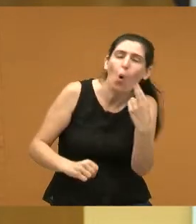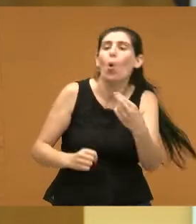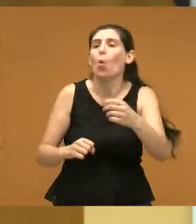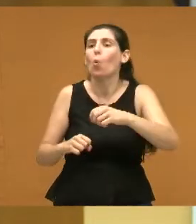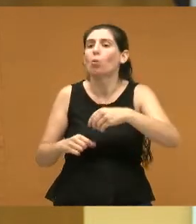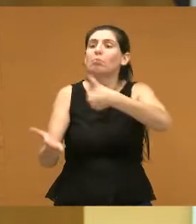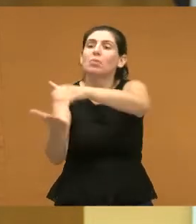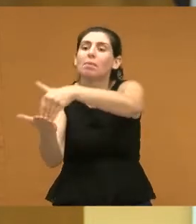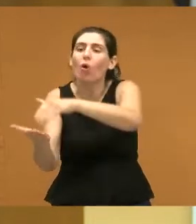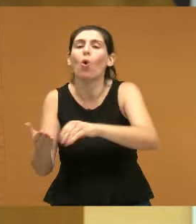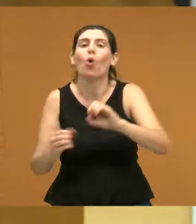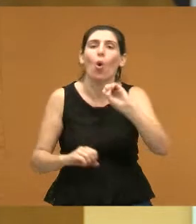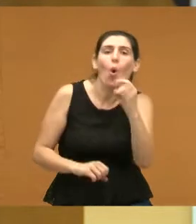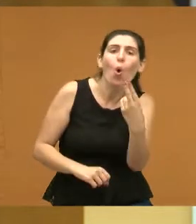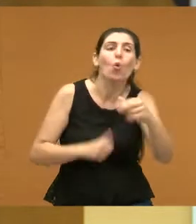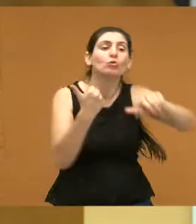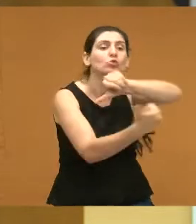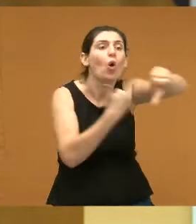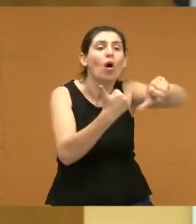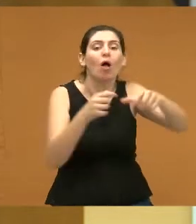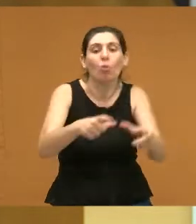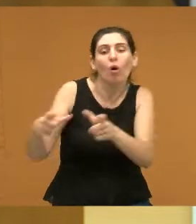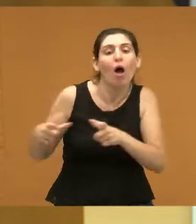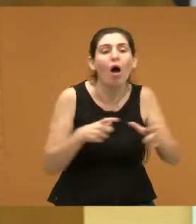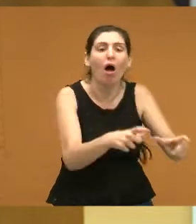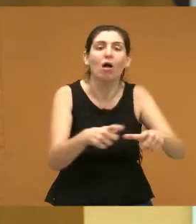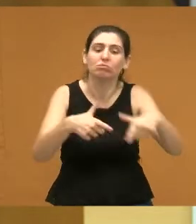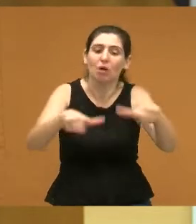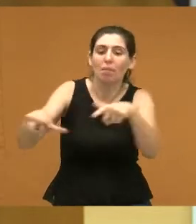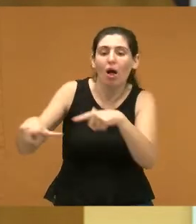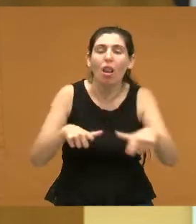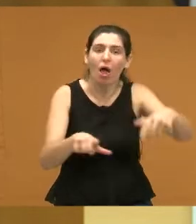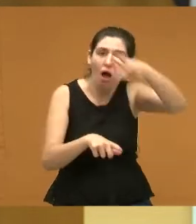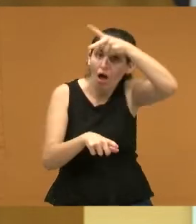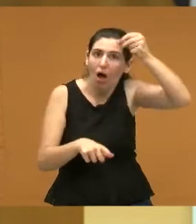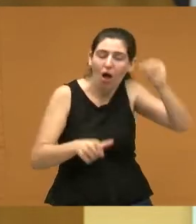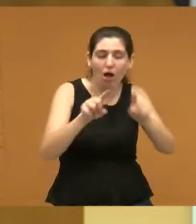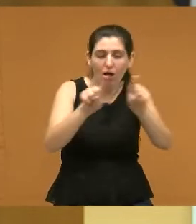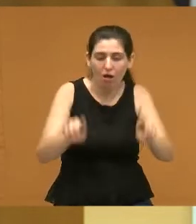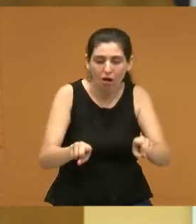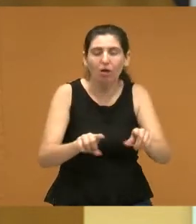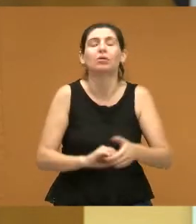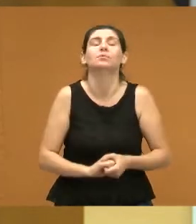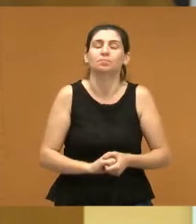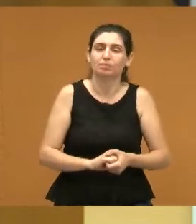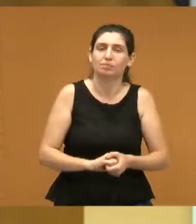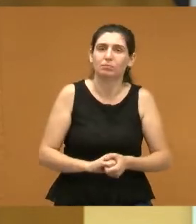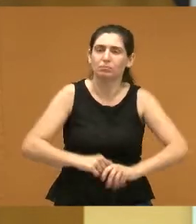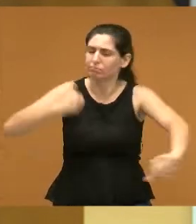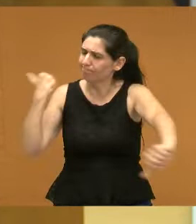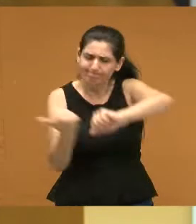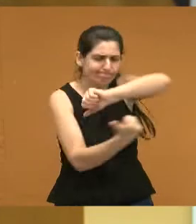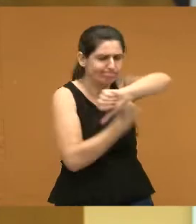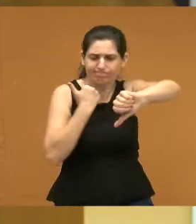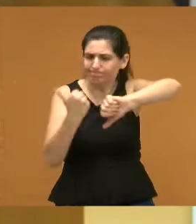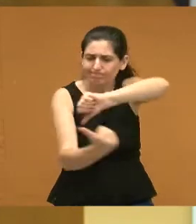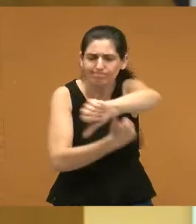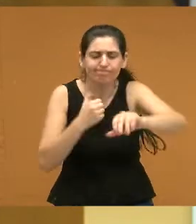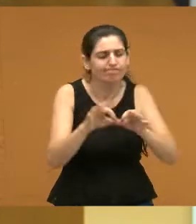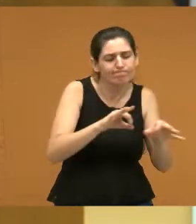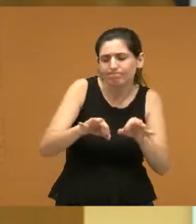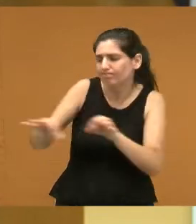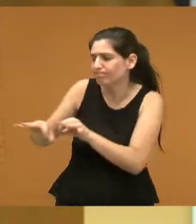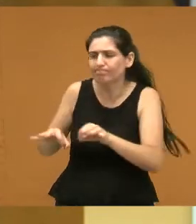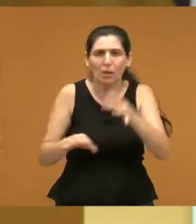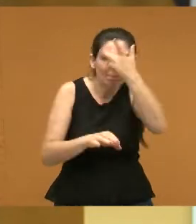de provimento por servidor efetivo, cria função gratificada e readequa as suas